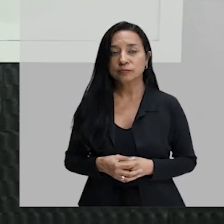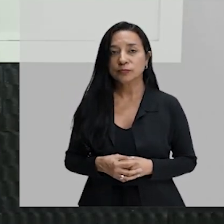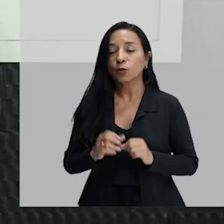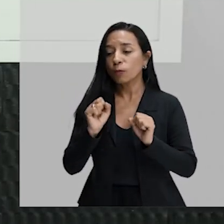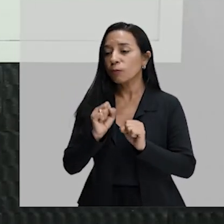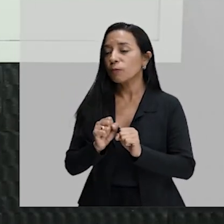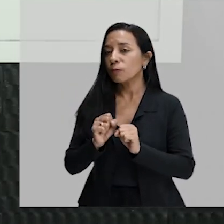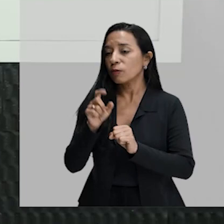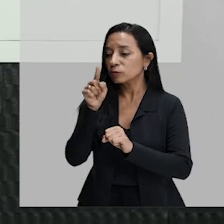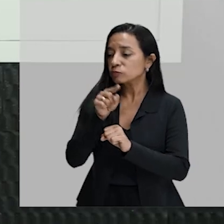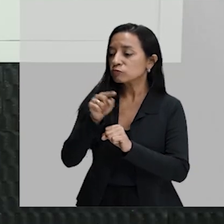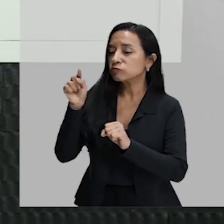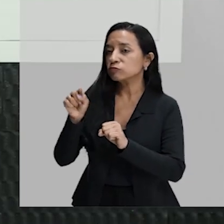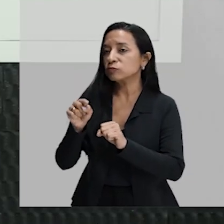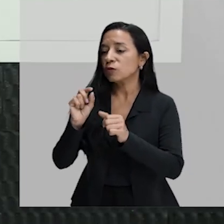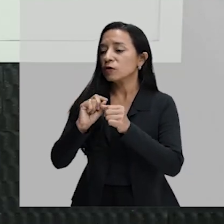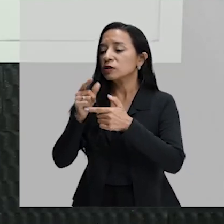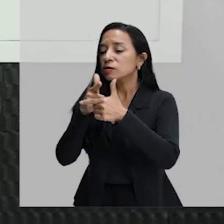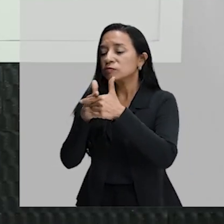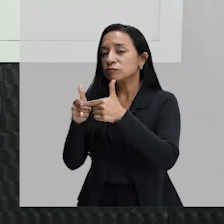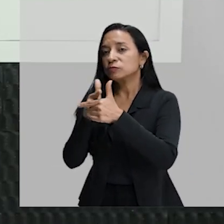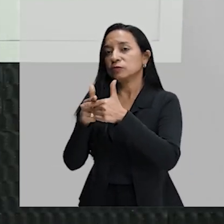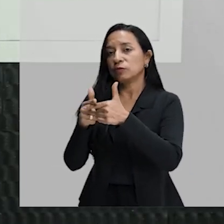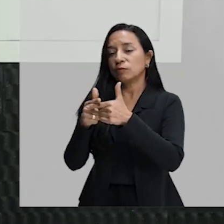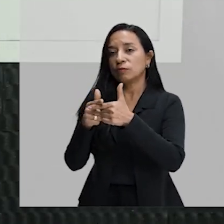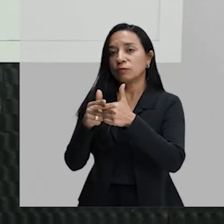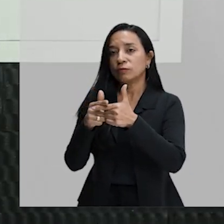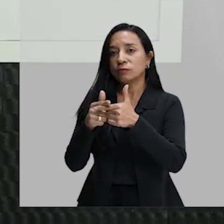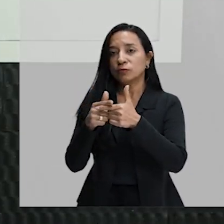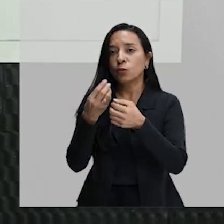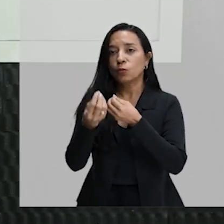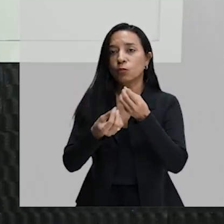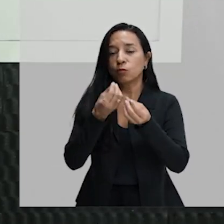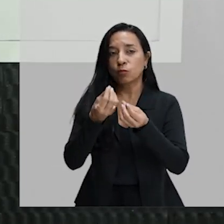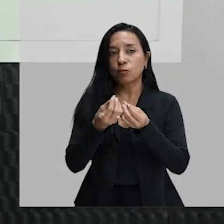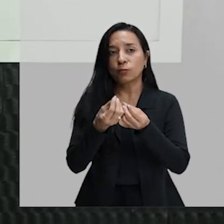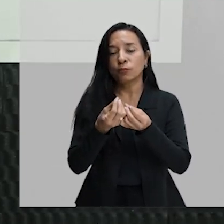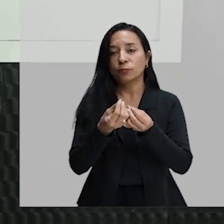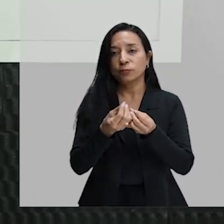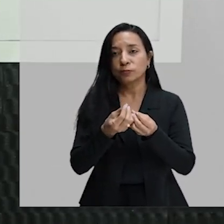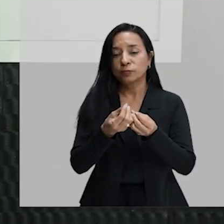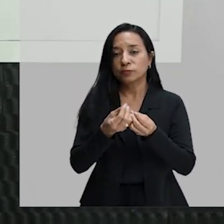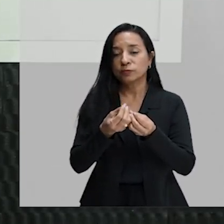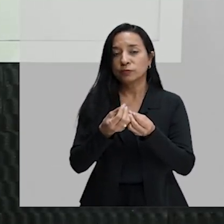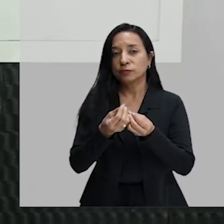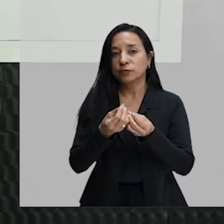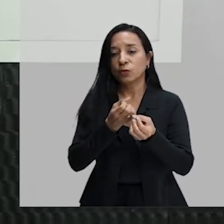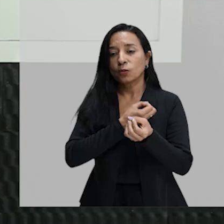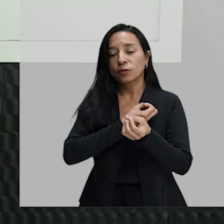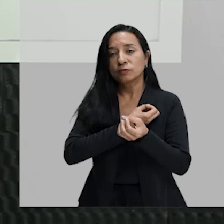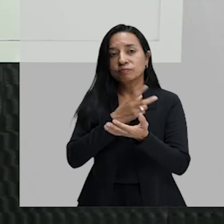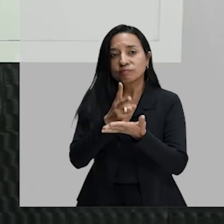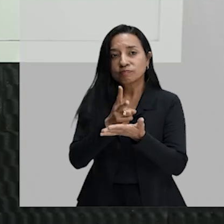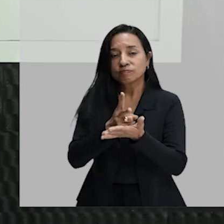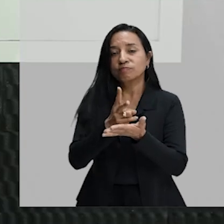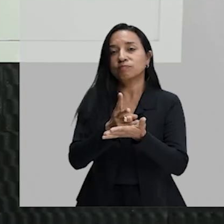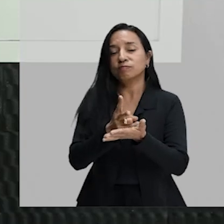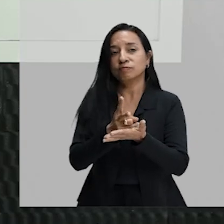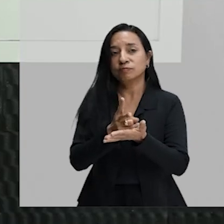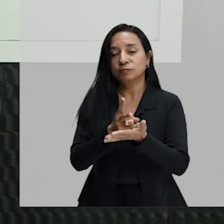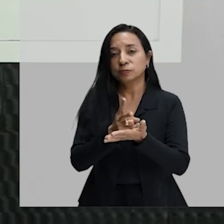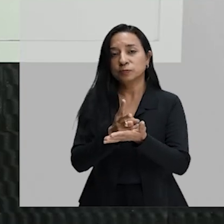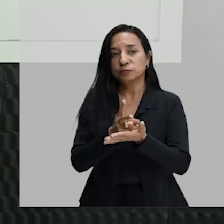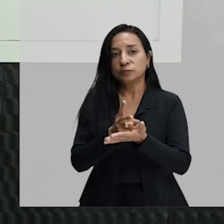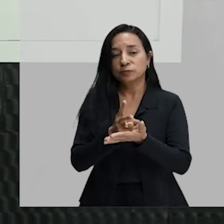eu posso logo fazer a divisão. Então vai ficar que o coeficiente de dilatação do líquido, né, é